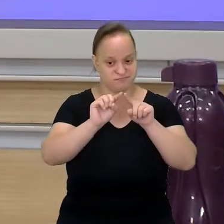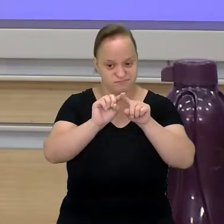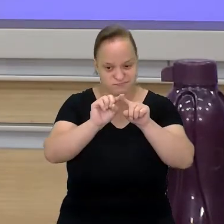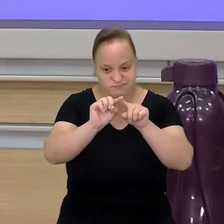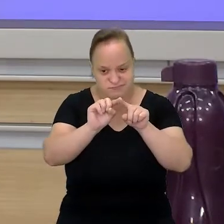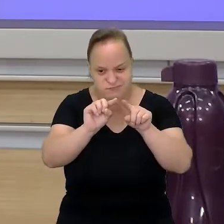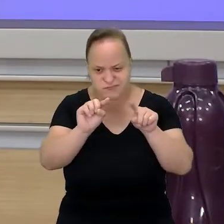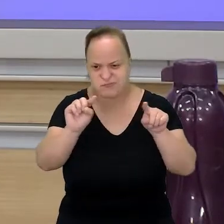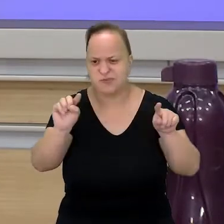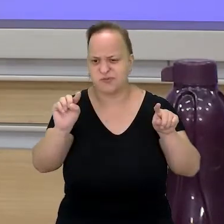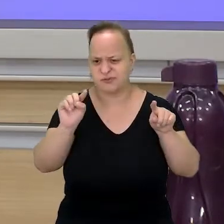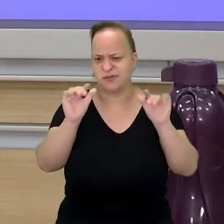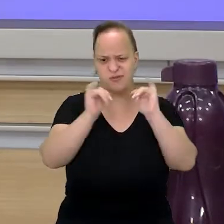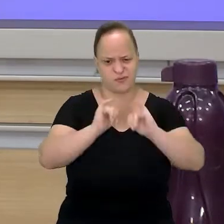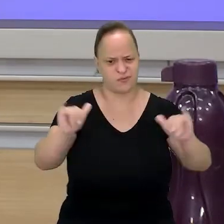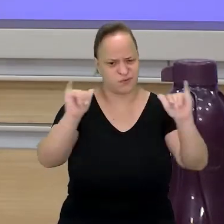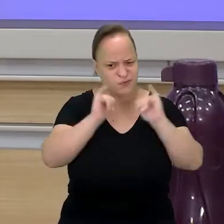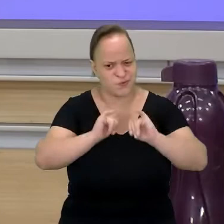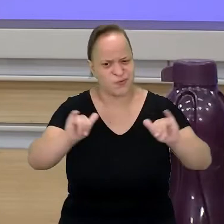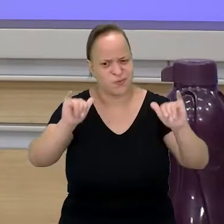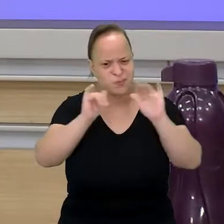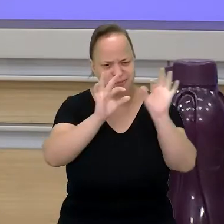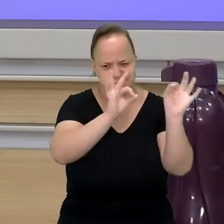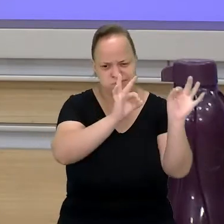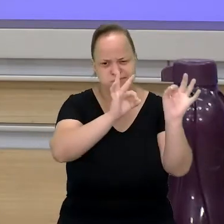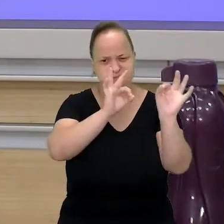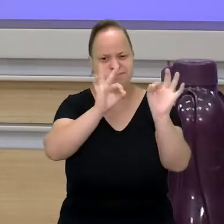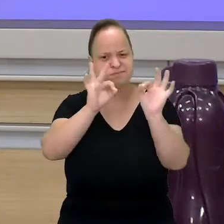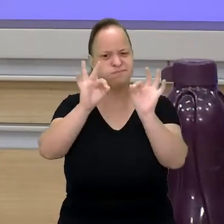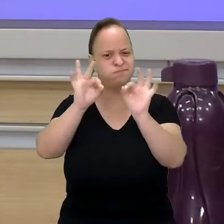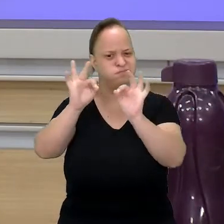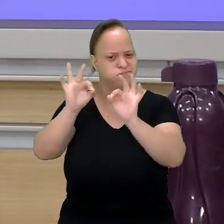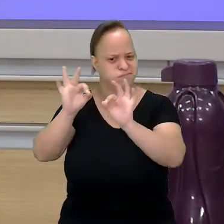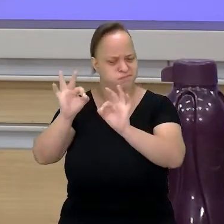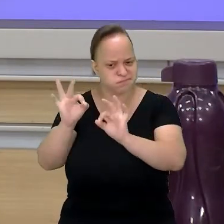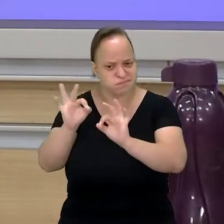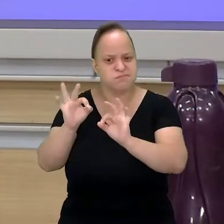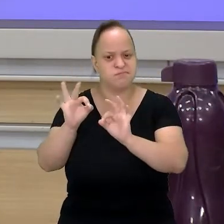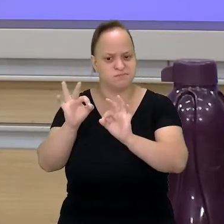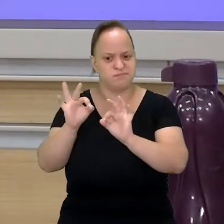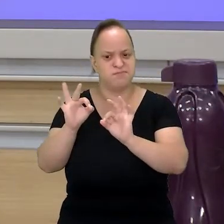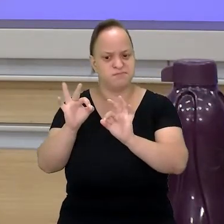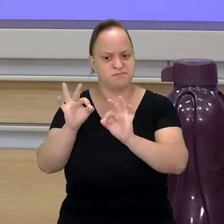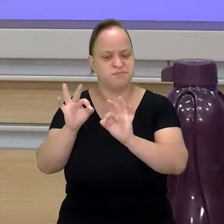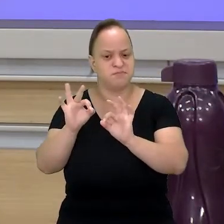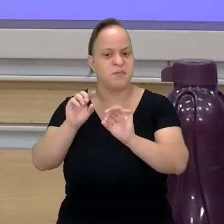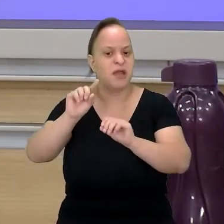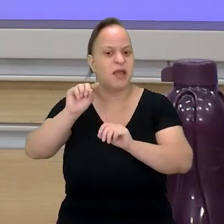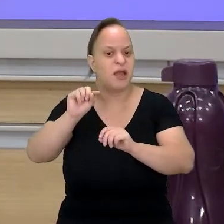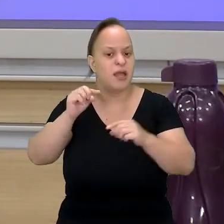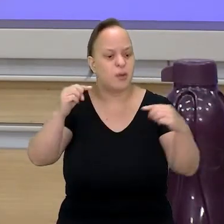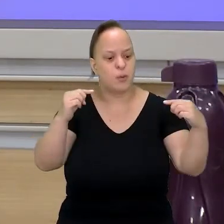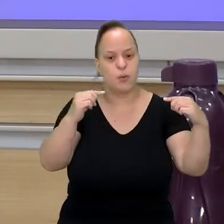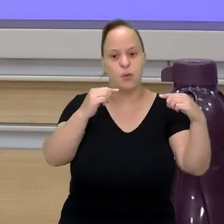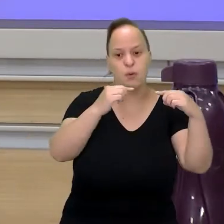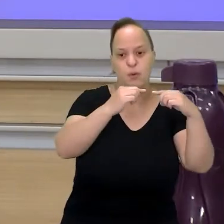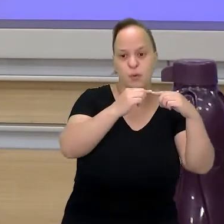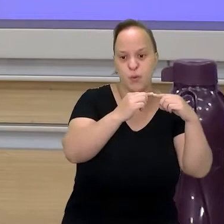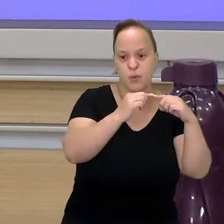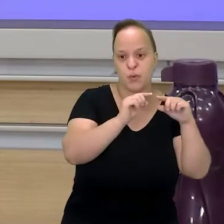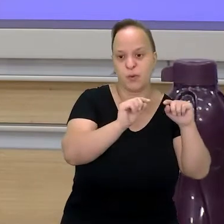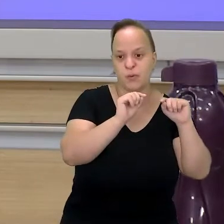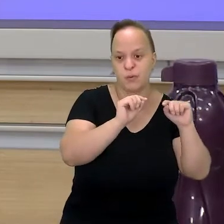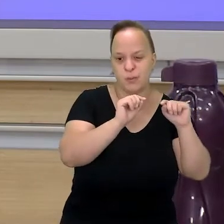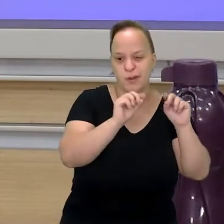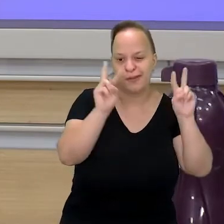já bem informados, nessa aulinha que nós vamos dar hoje, ela entra em consonância com o assunto